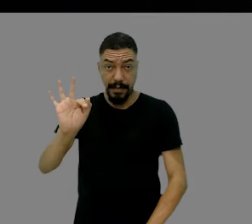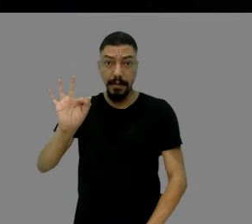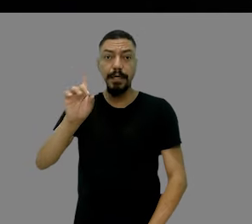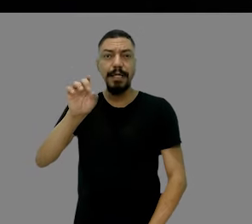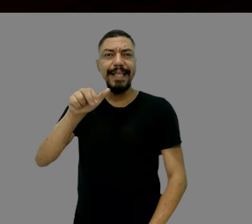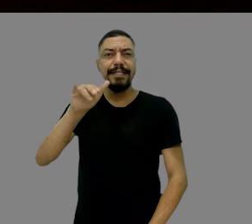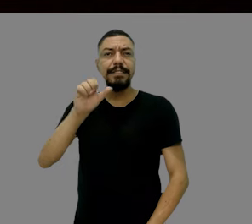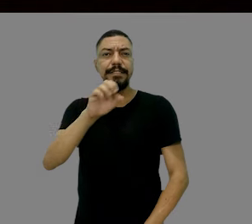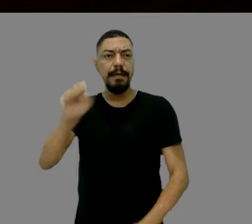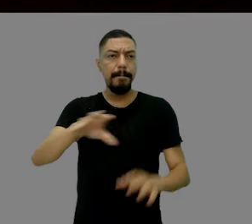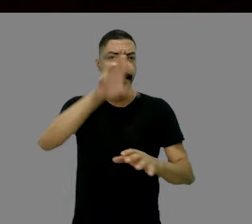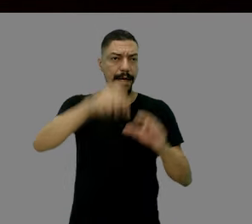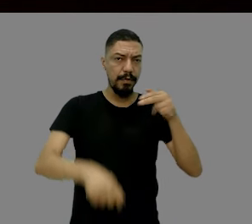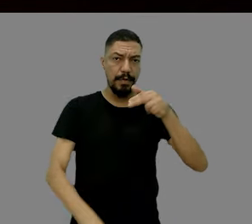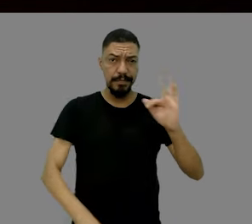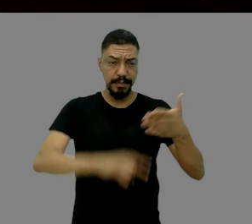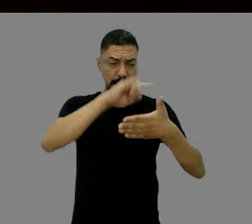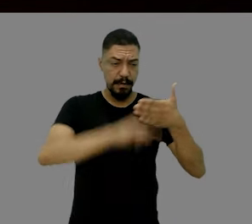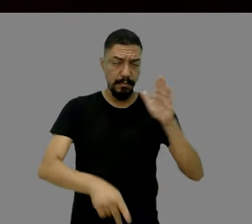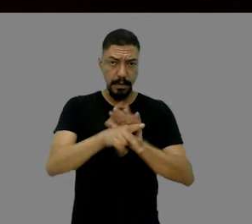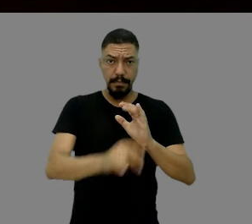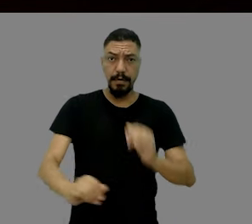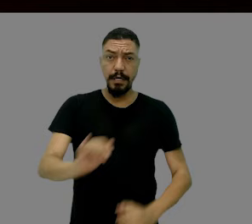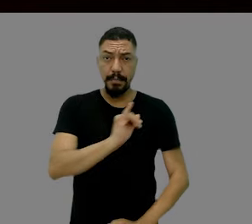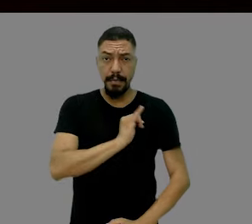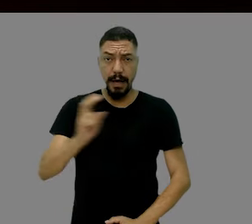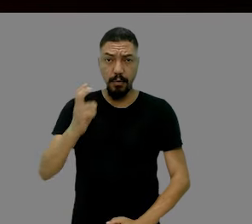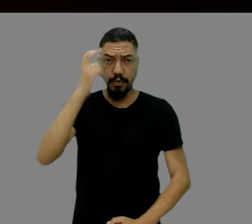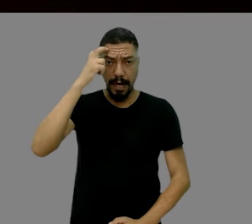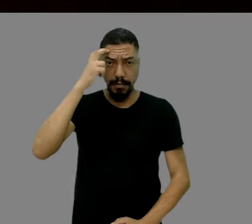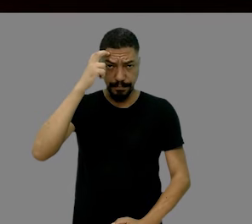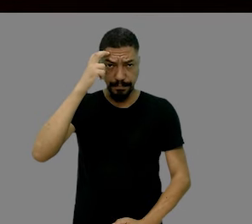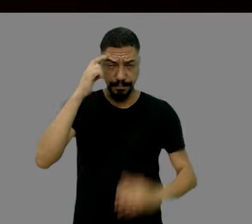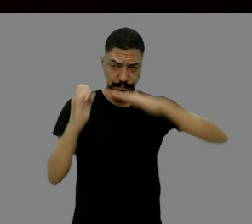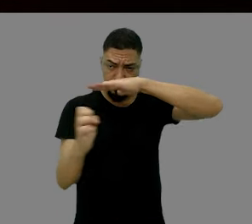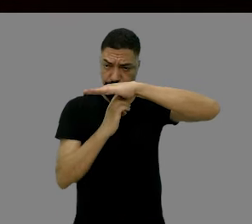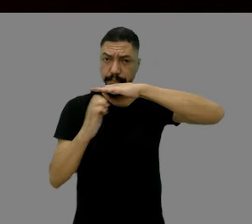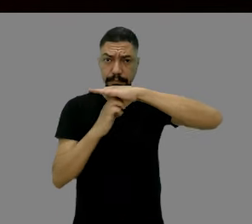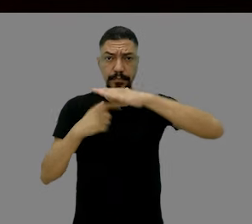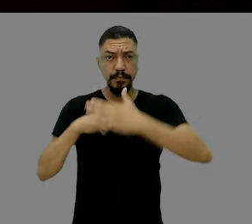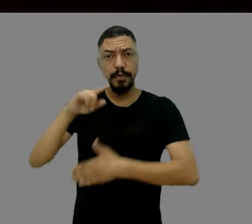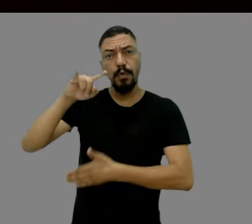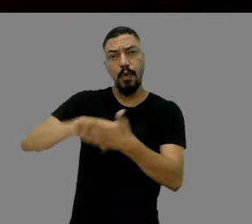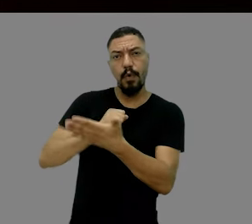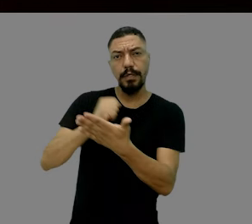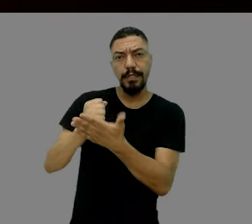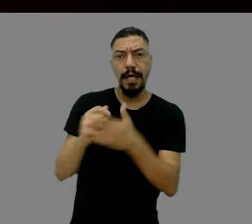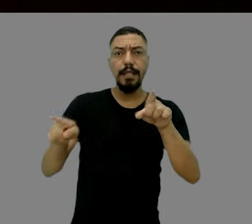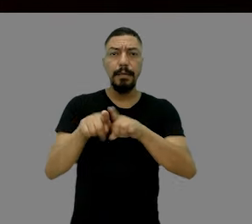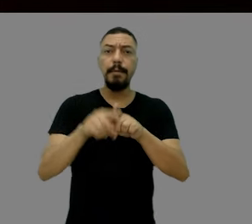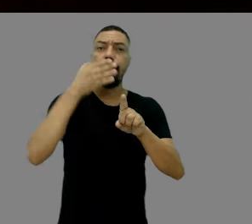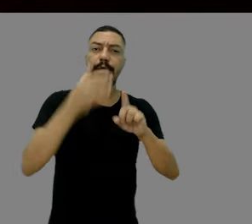essa nota, tanto da Ibirá, como uma empresa que ela está contratando, quanto uma RPA